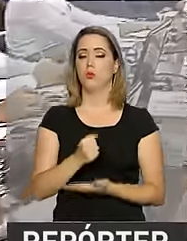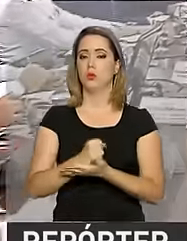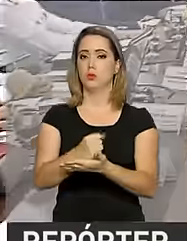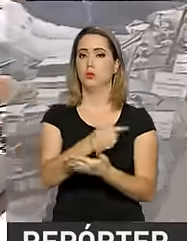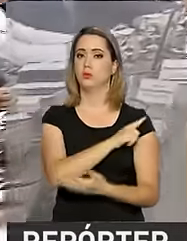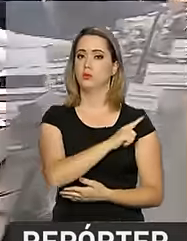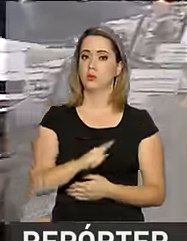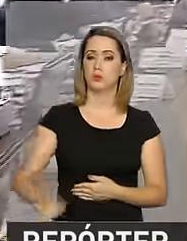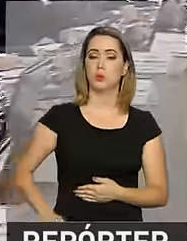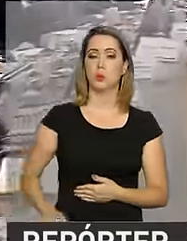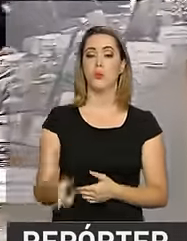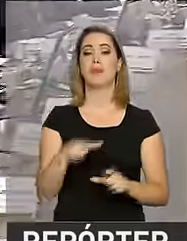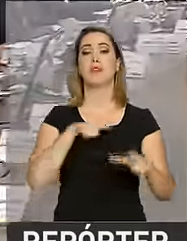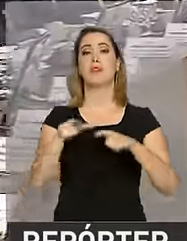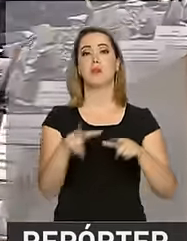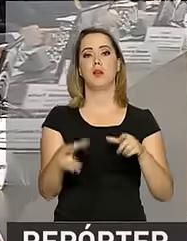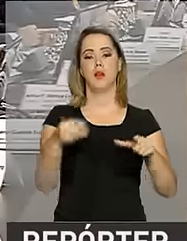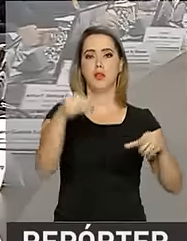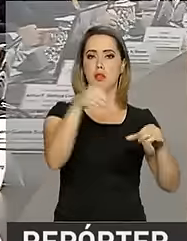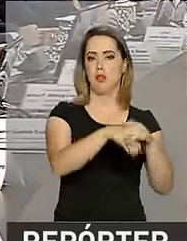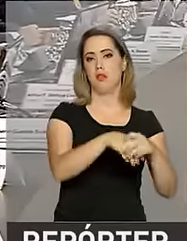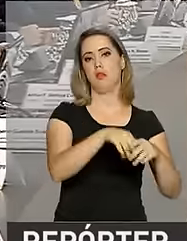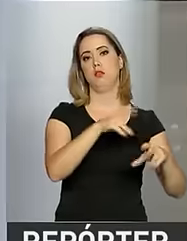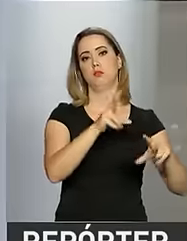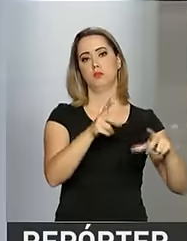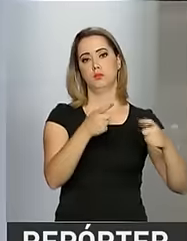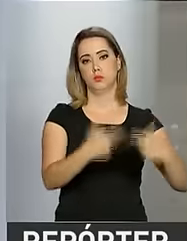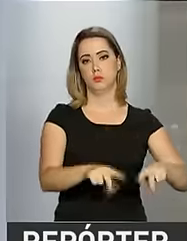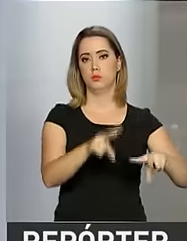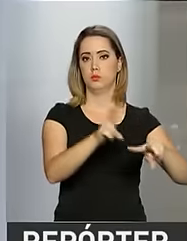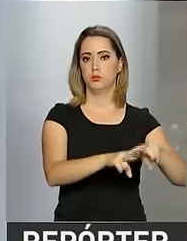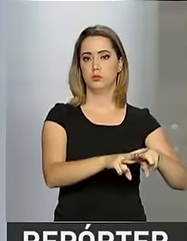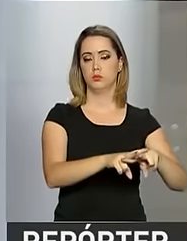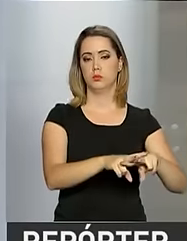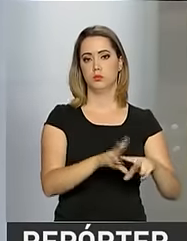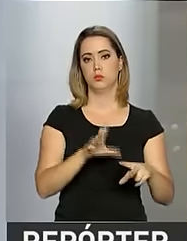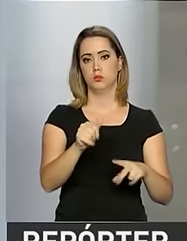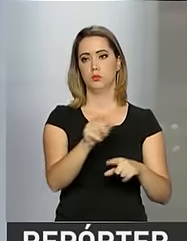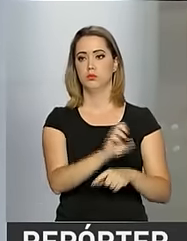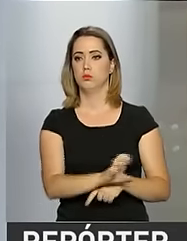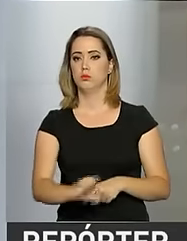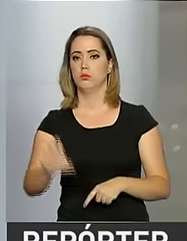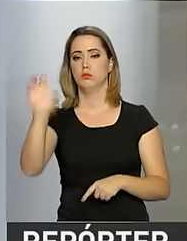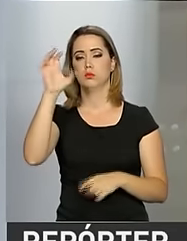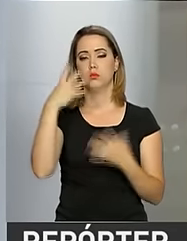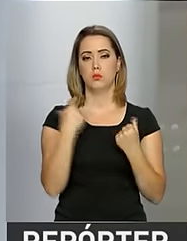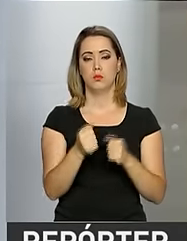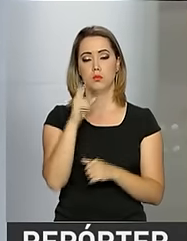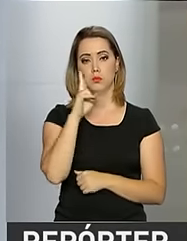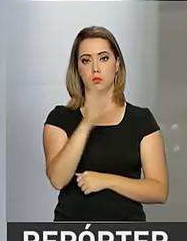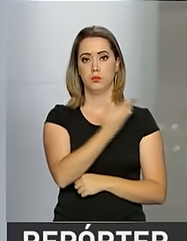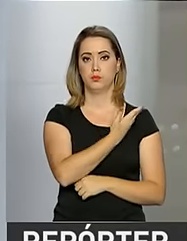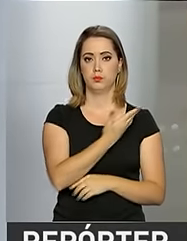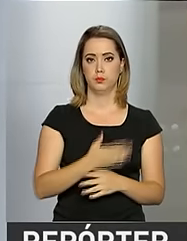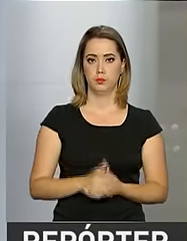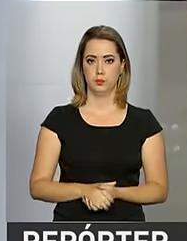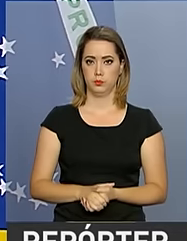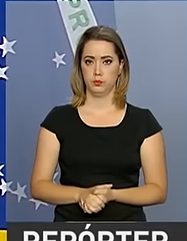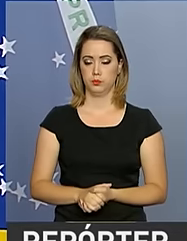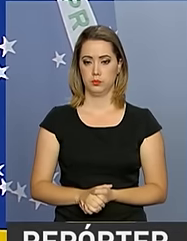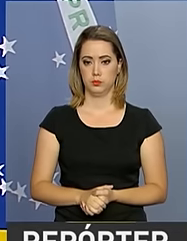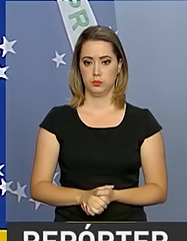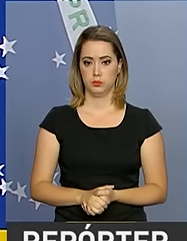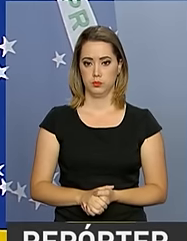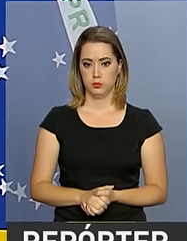das penitenciárias estaduais. Vamos acompanhar agora um trecho do pronunciamento do porta-voz Alexandre Parola.